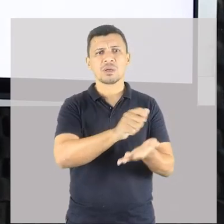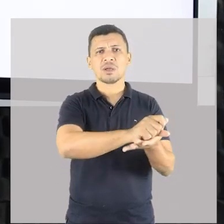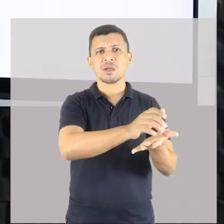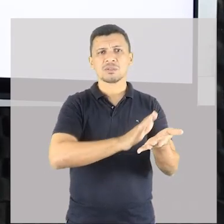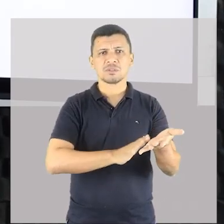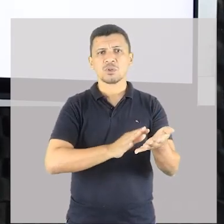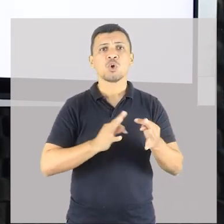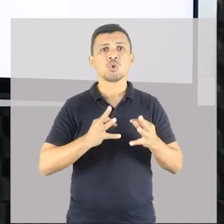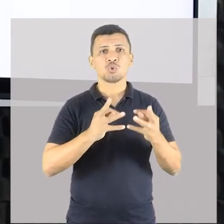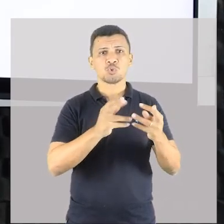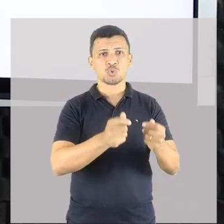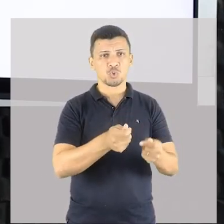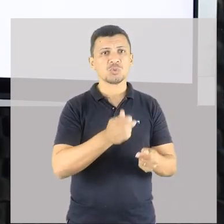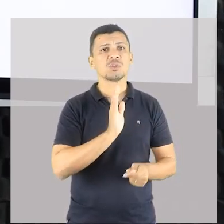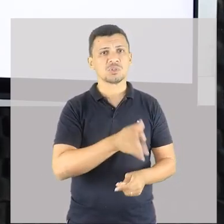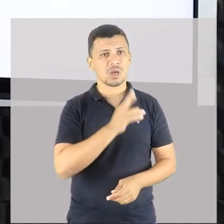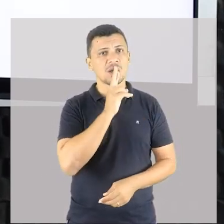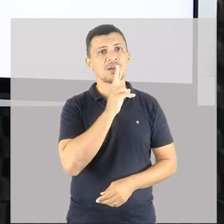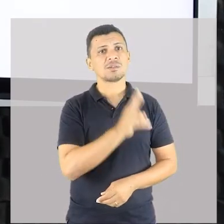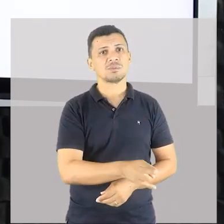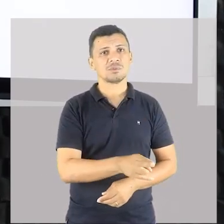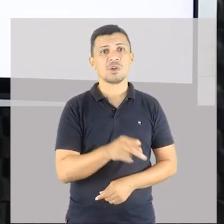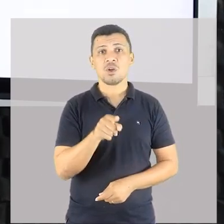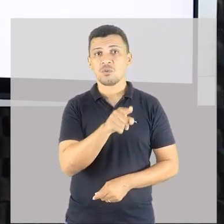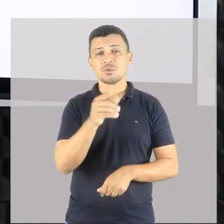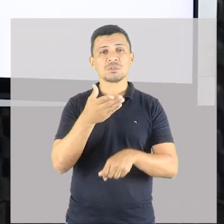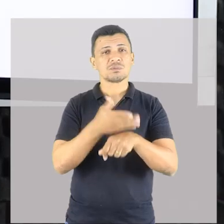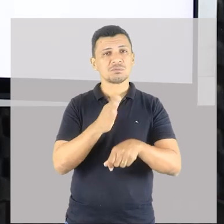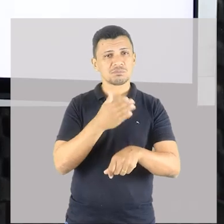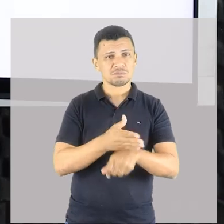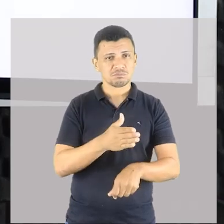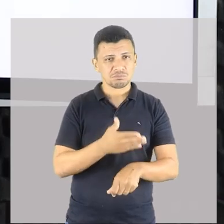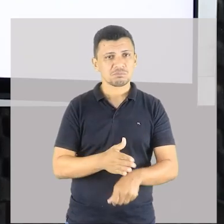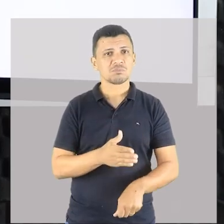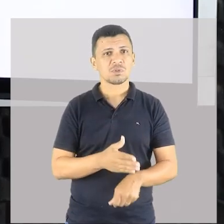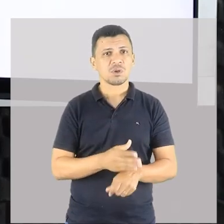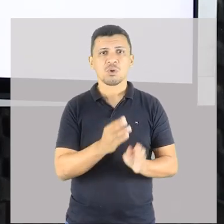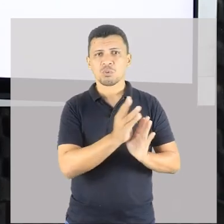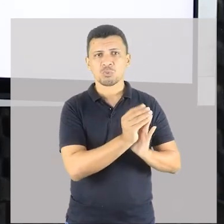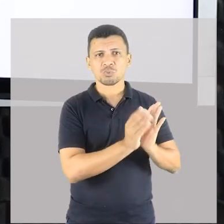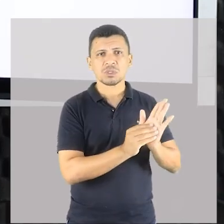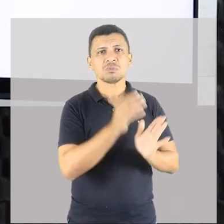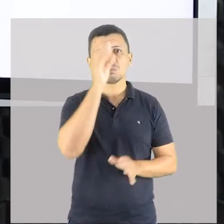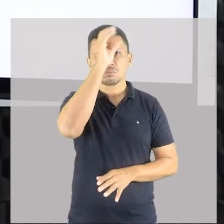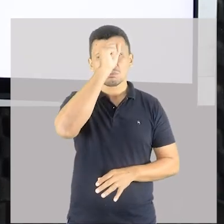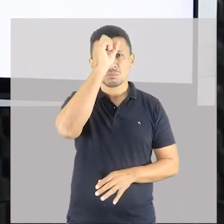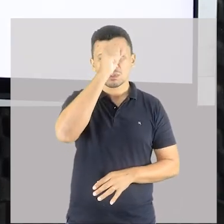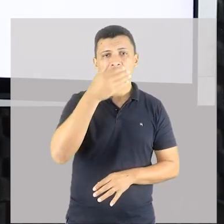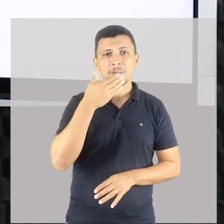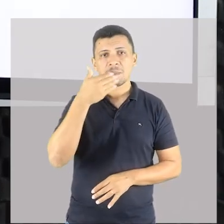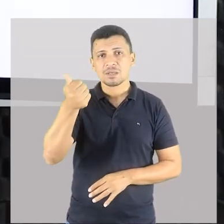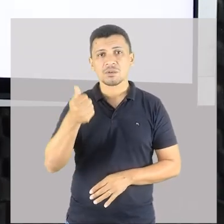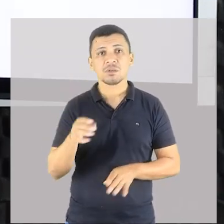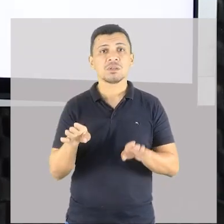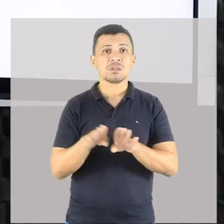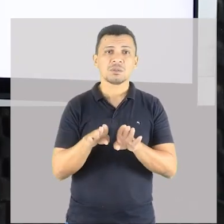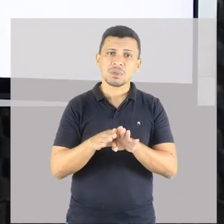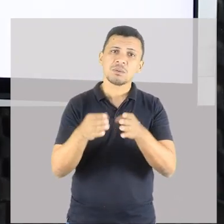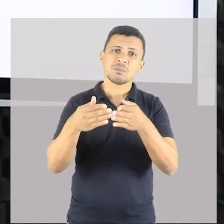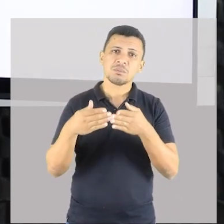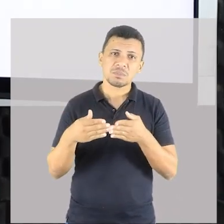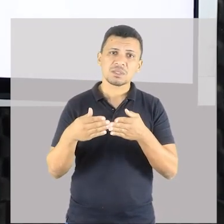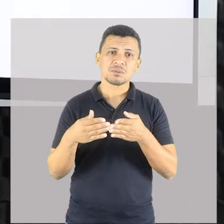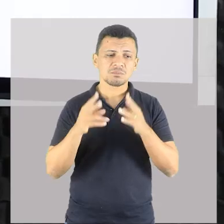todos com gabarito, tá bom? Então vocês vão treinar para vocês fixarem mais o conteúdo, tá legal? E por último, eu peço que você